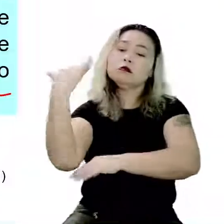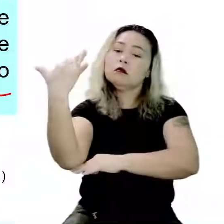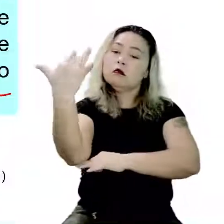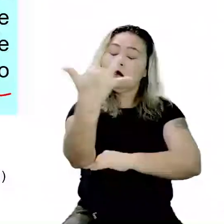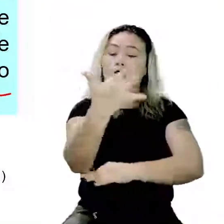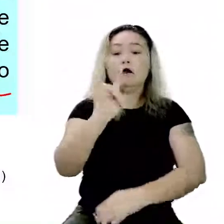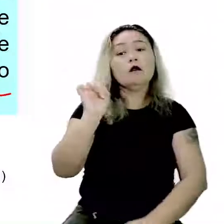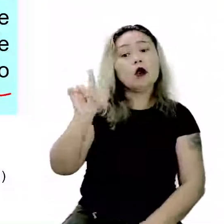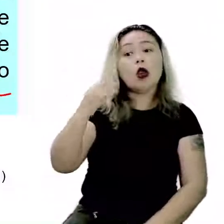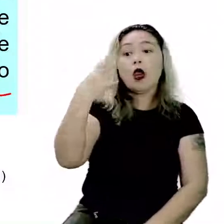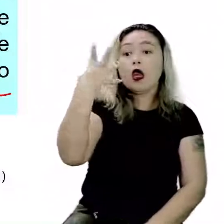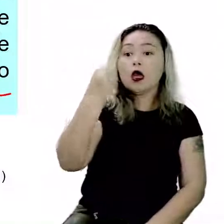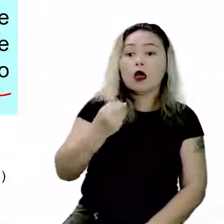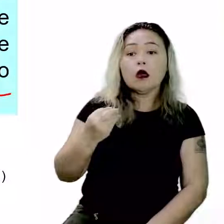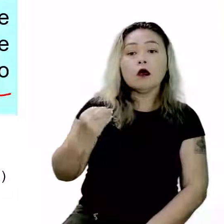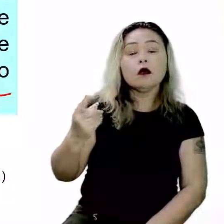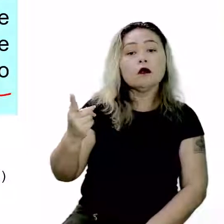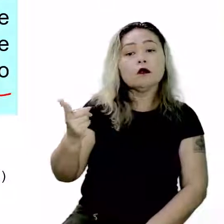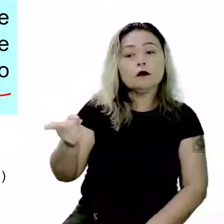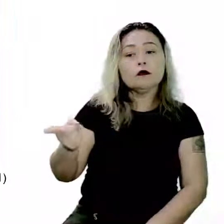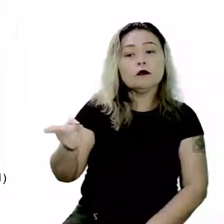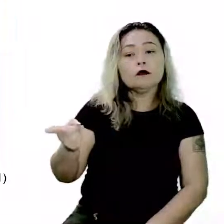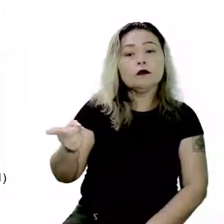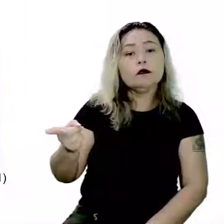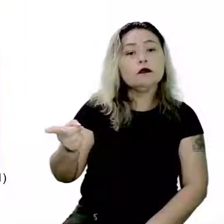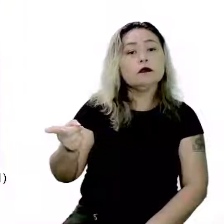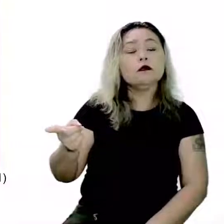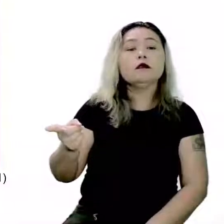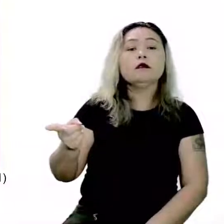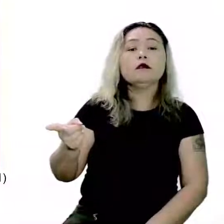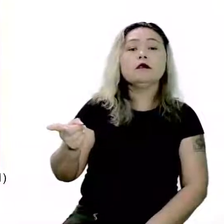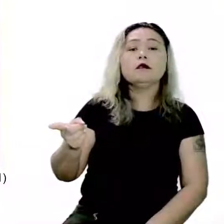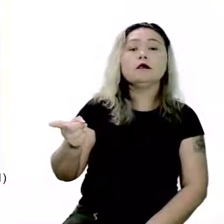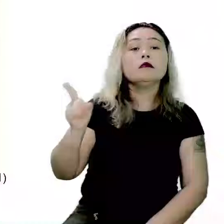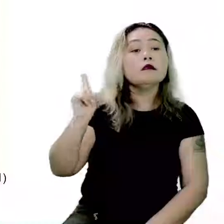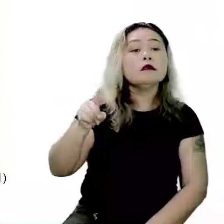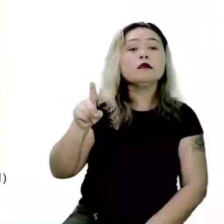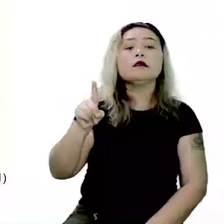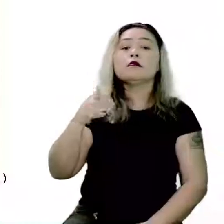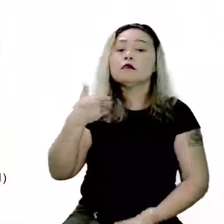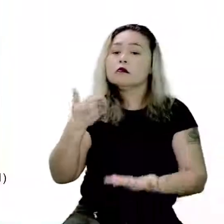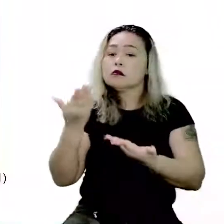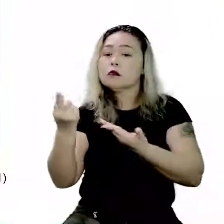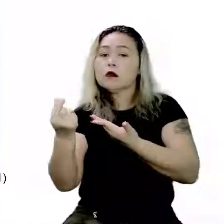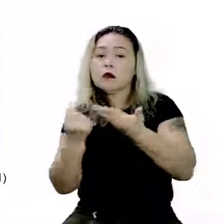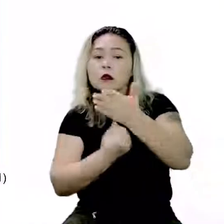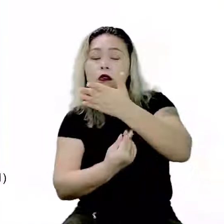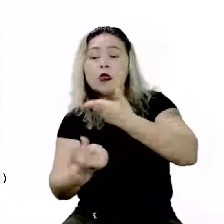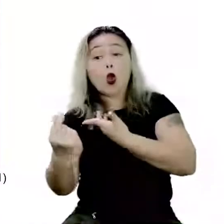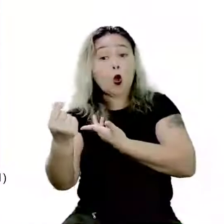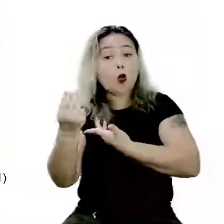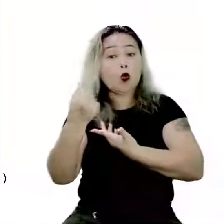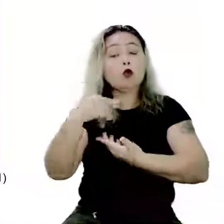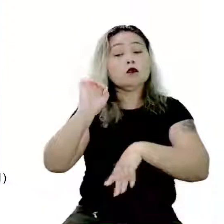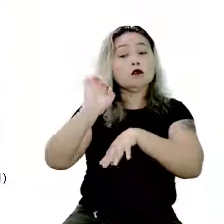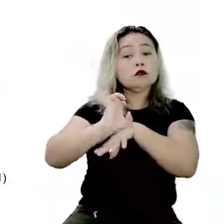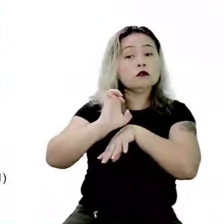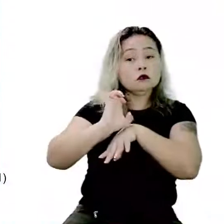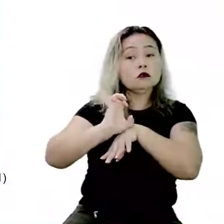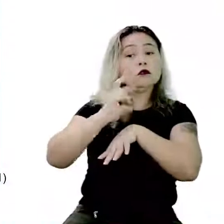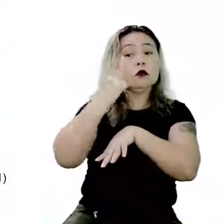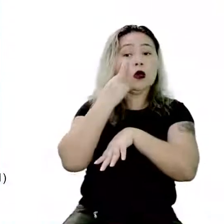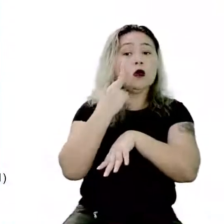ambiental. Olha que lindo, hein? O zoneamento econômico de